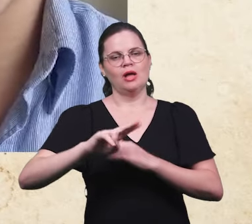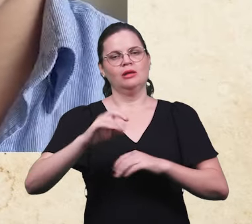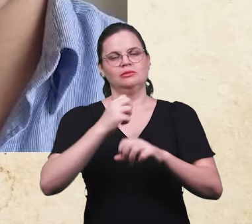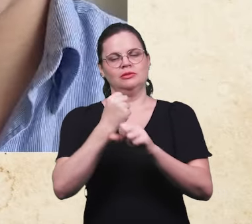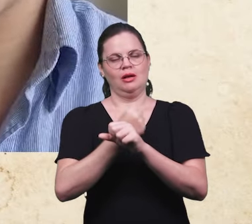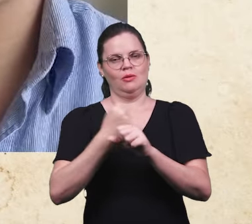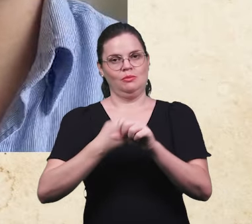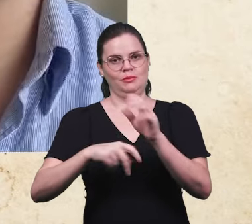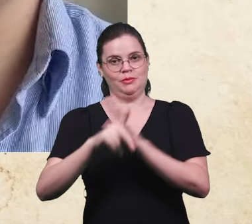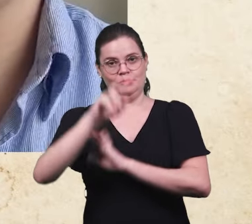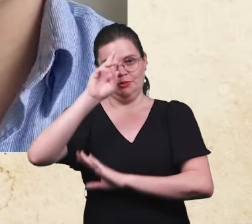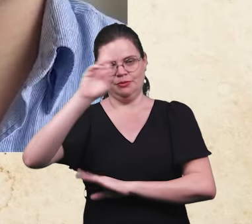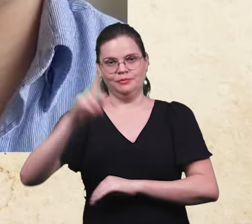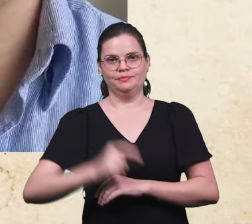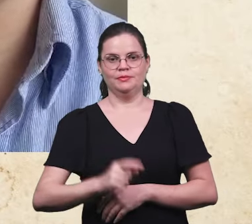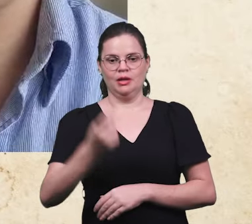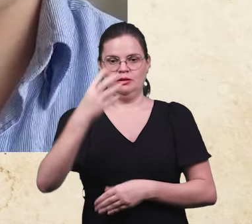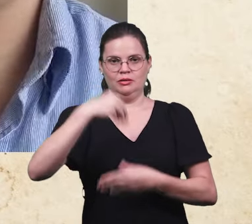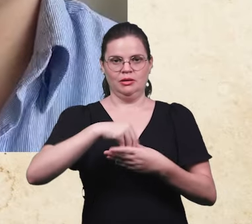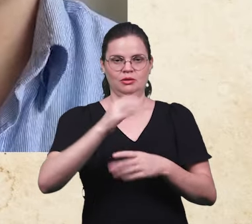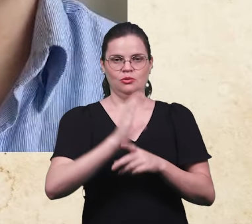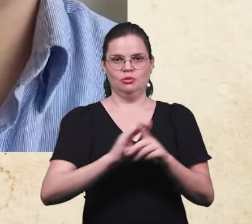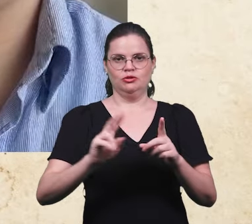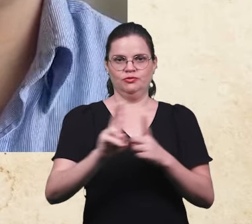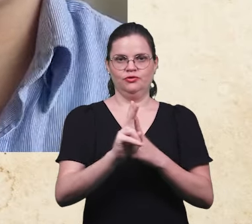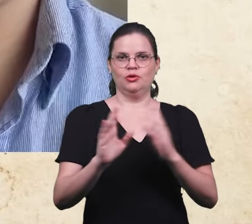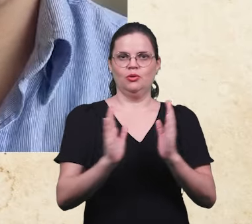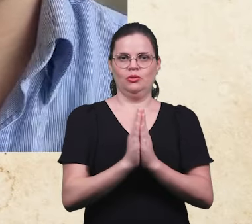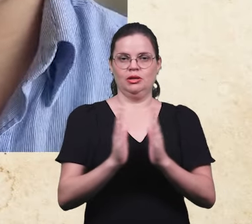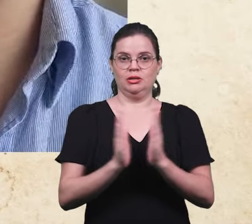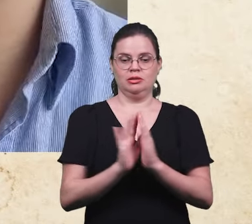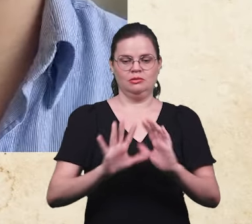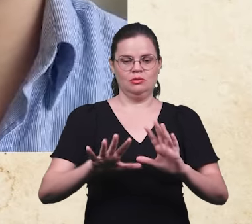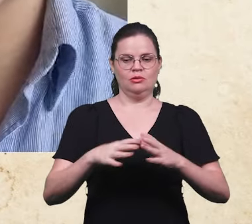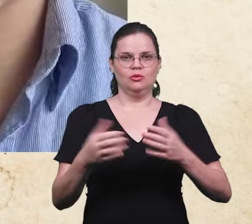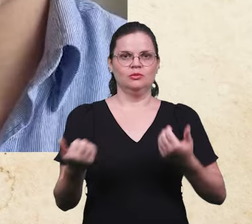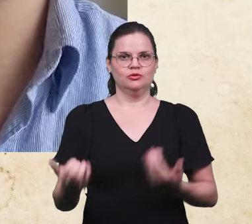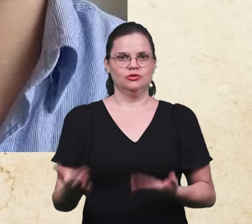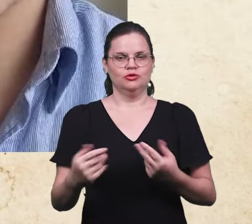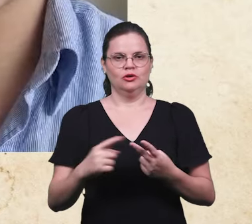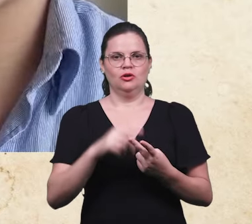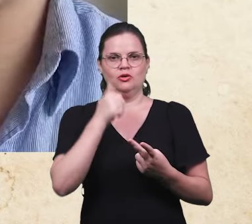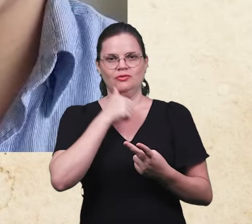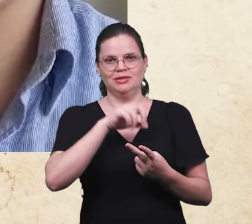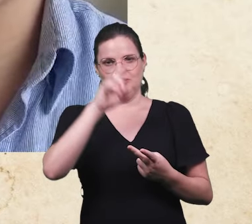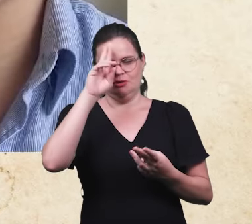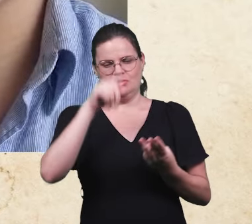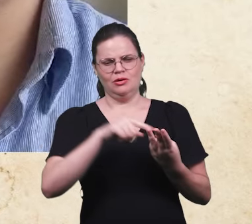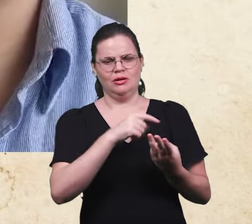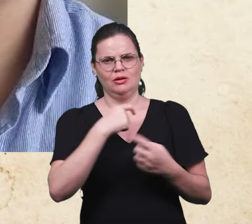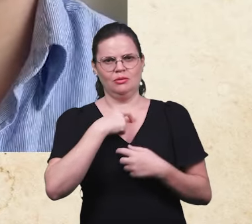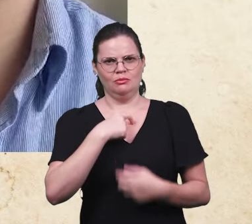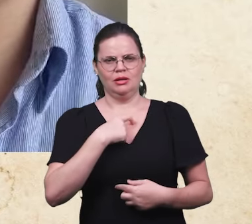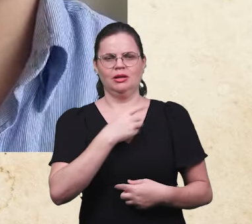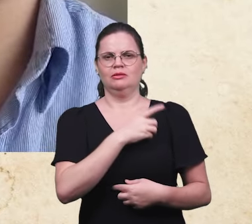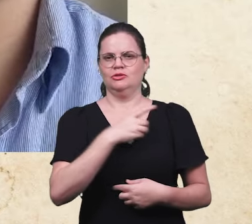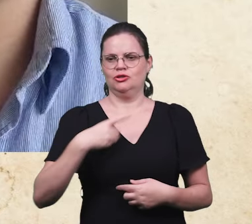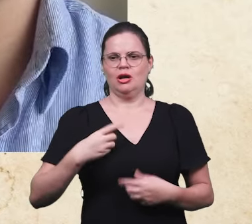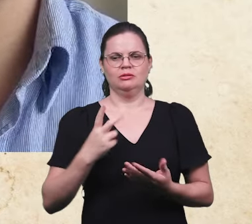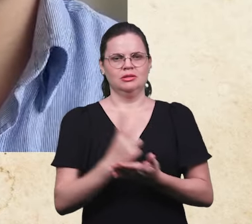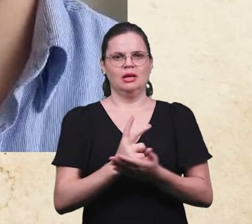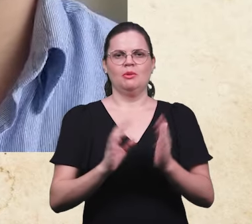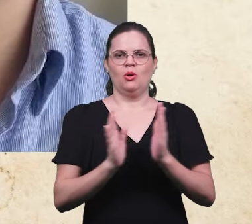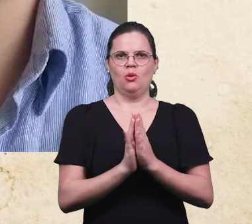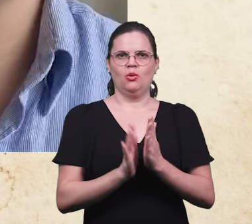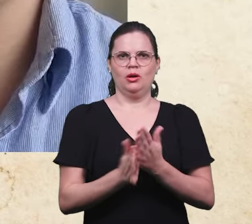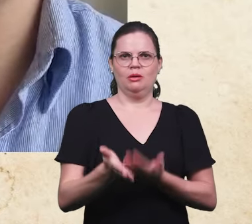faço parte de um grupo de vigília de oração, onde, junto a outros jovens, senhoras, obreiros e diáconos, oramos uns pelos outros